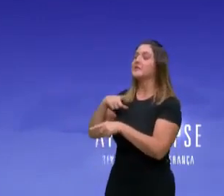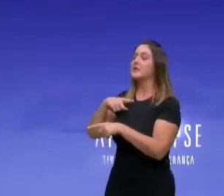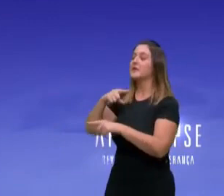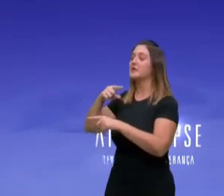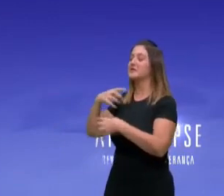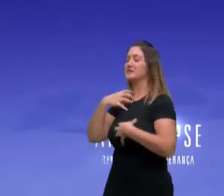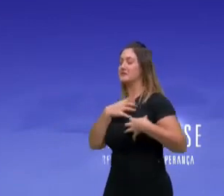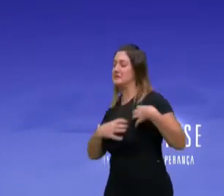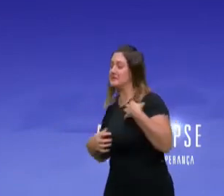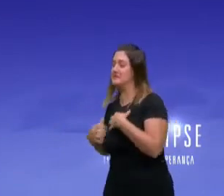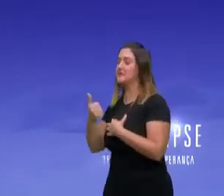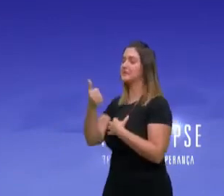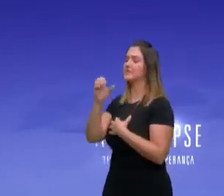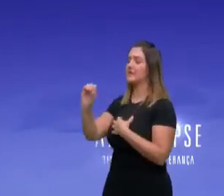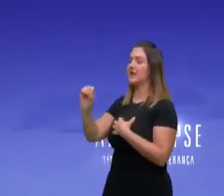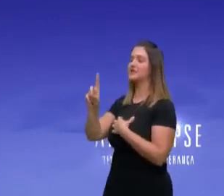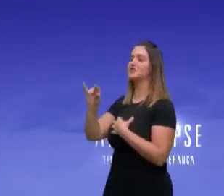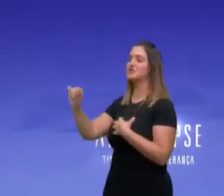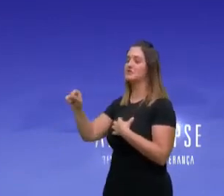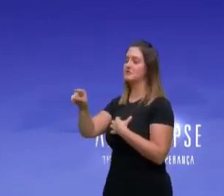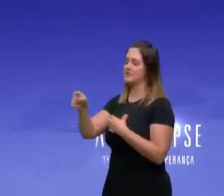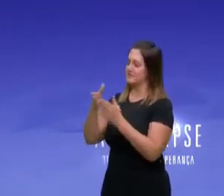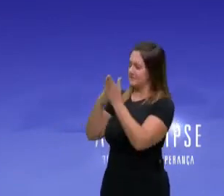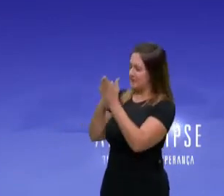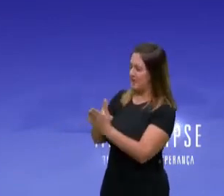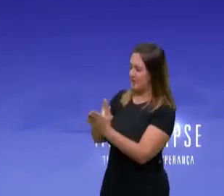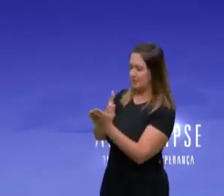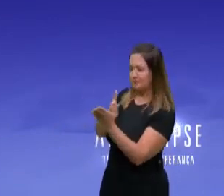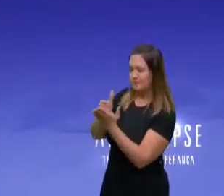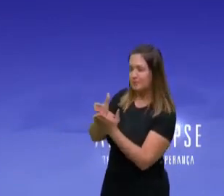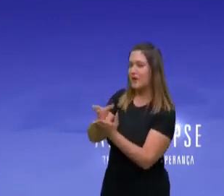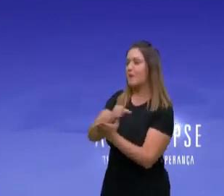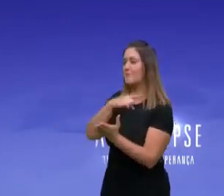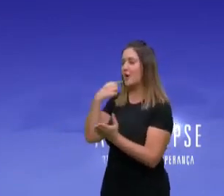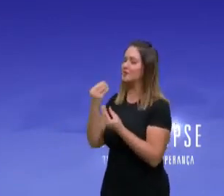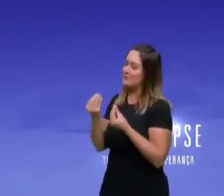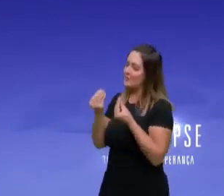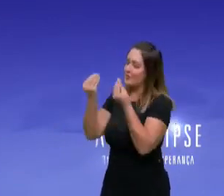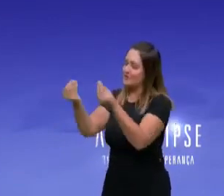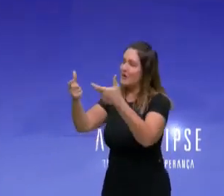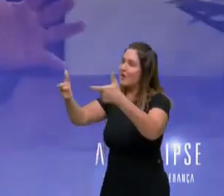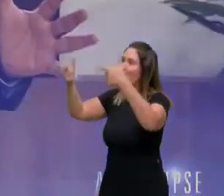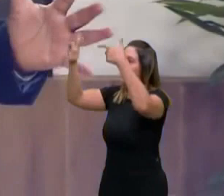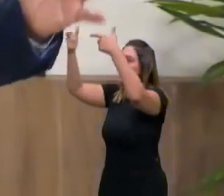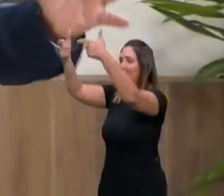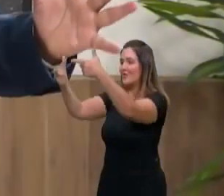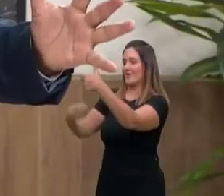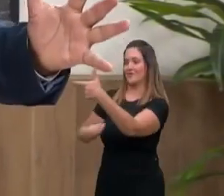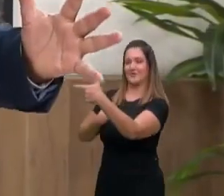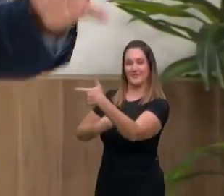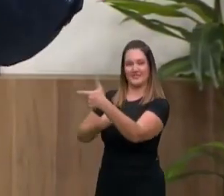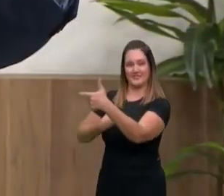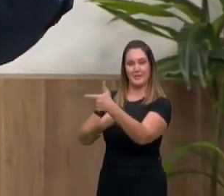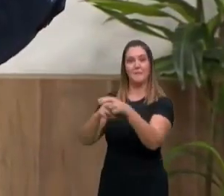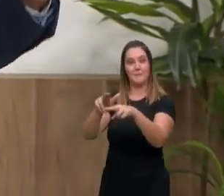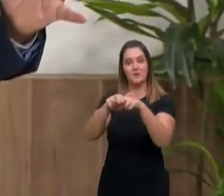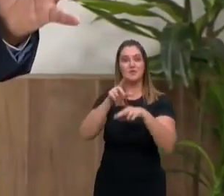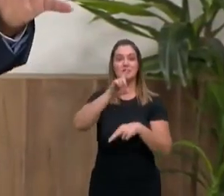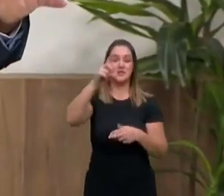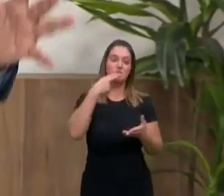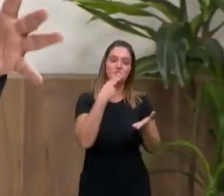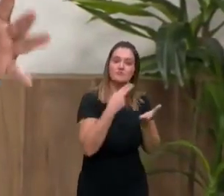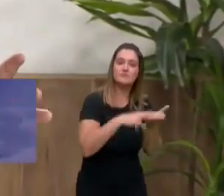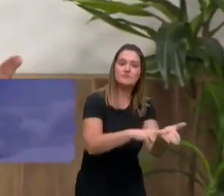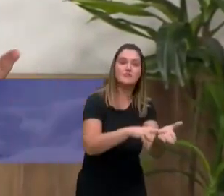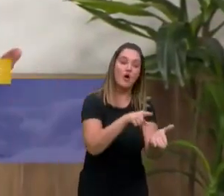10 dias. Sê fiel até a morte e dar-te-ei a coroa da vida. Ou seja, Deus está dizendo assim, vocês vão ser